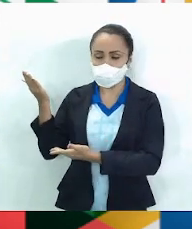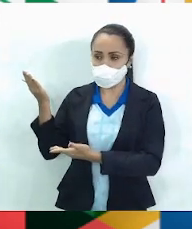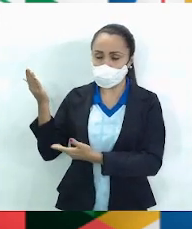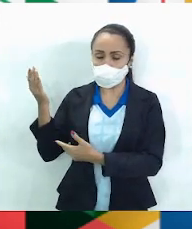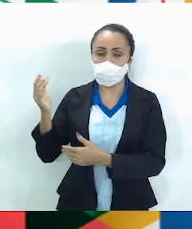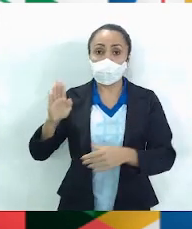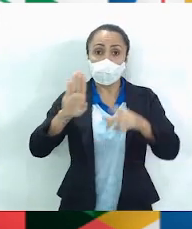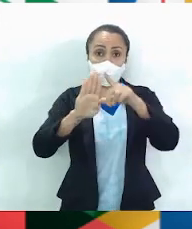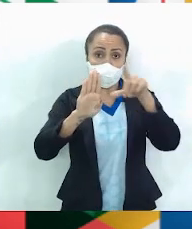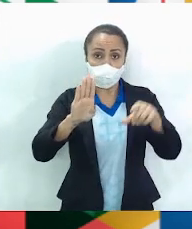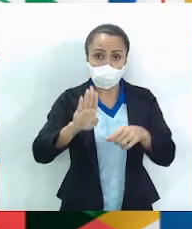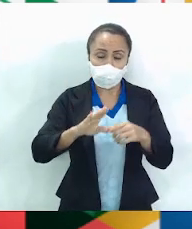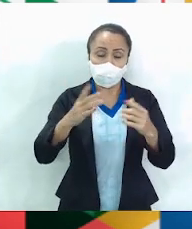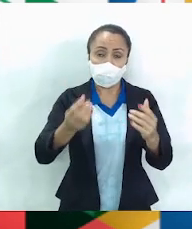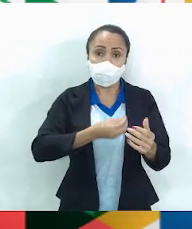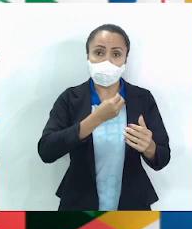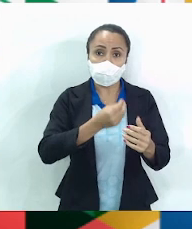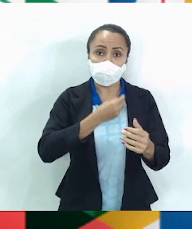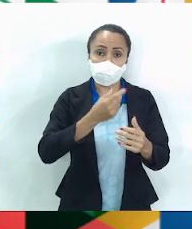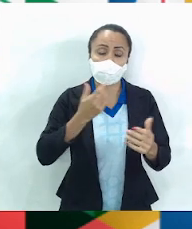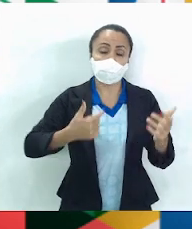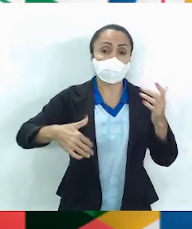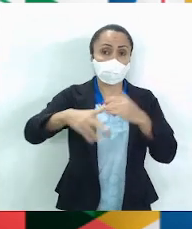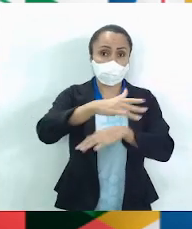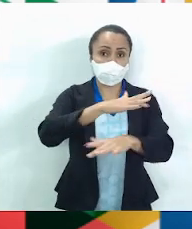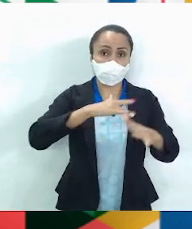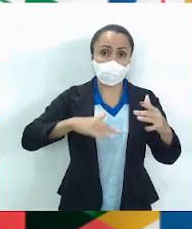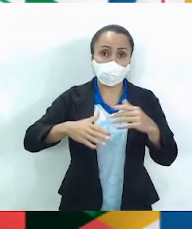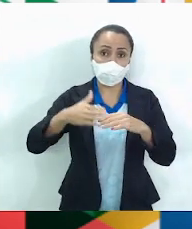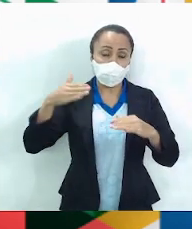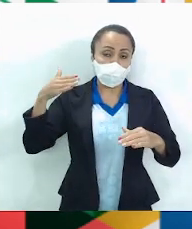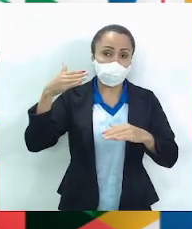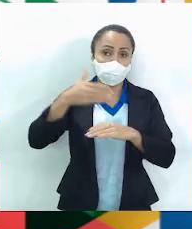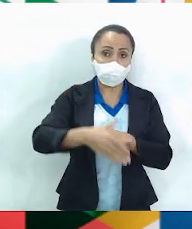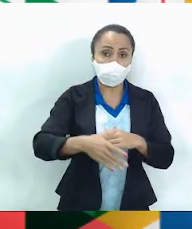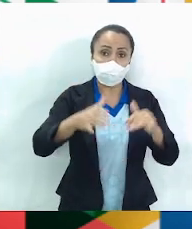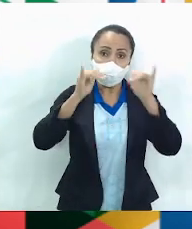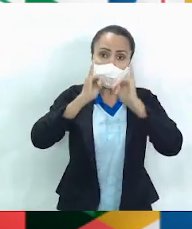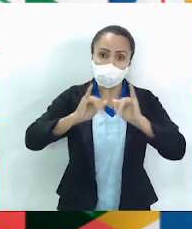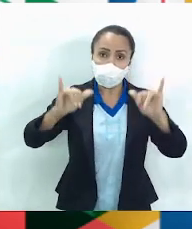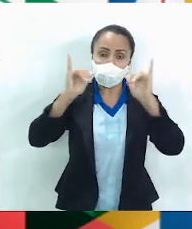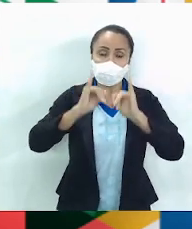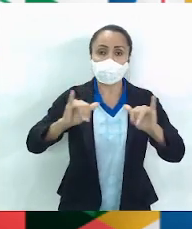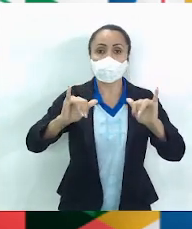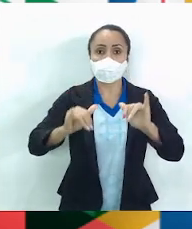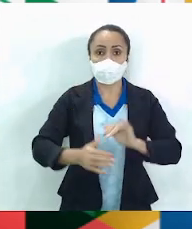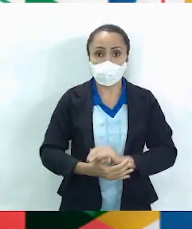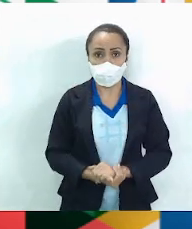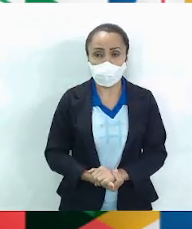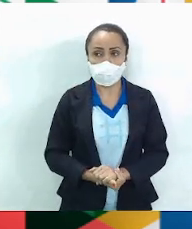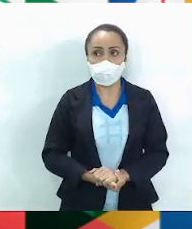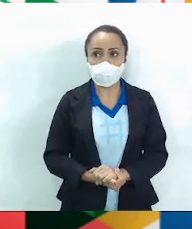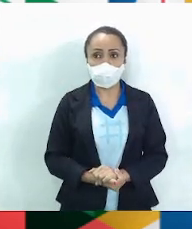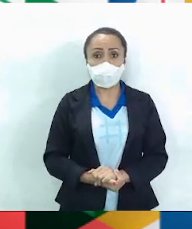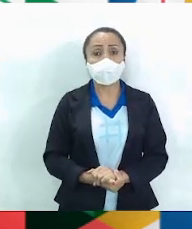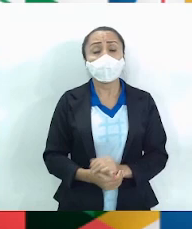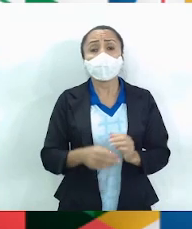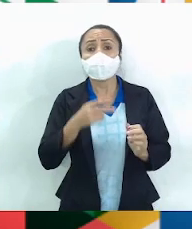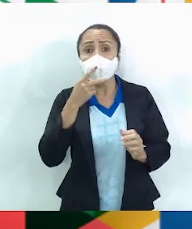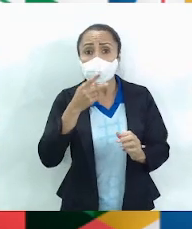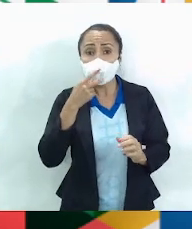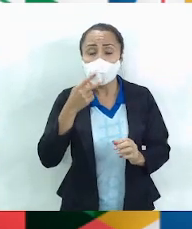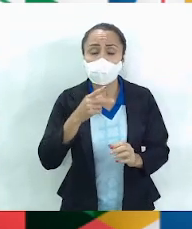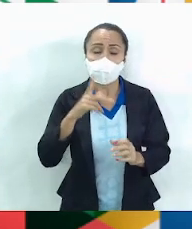existência de logística de circulação e acesso à rede de informações. Por quê? Porque nós estamos falando